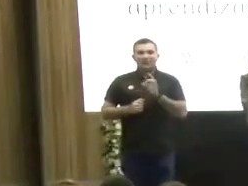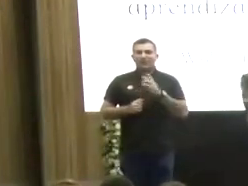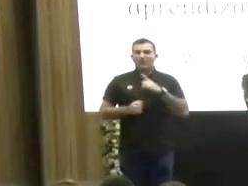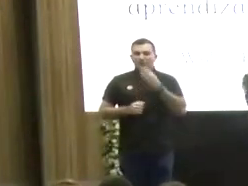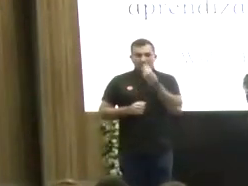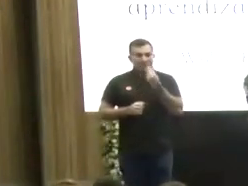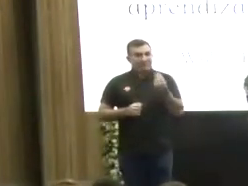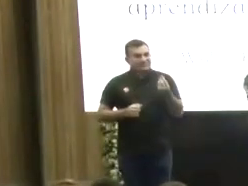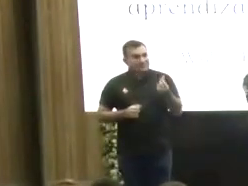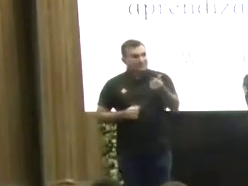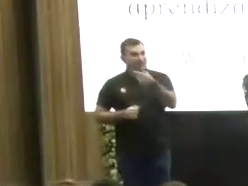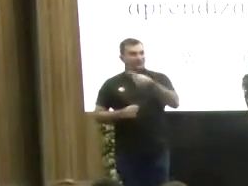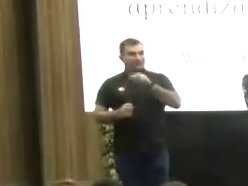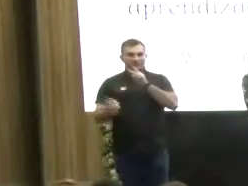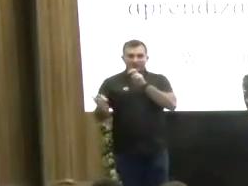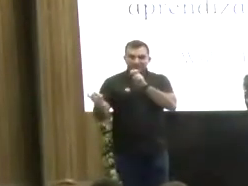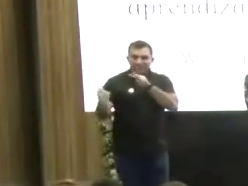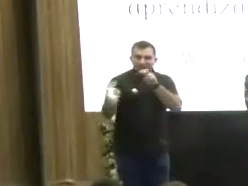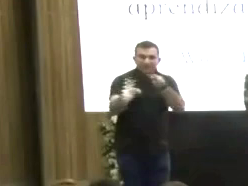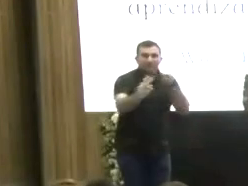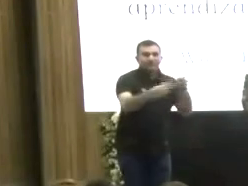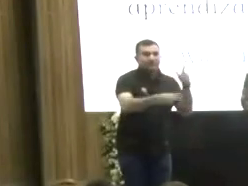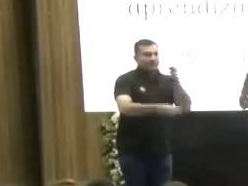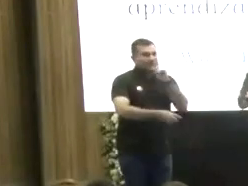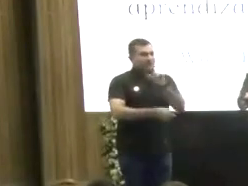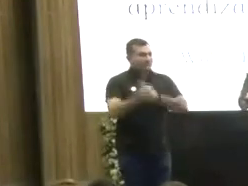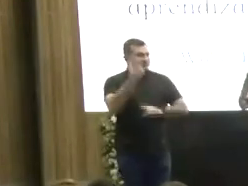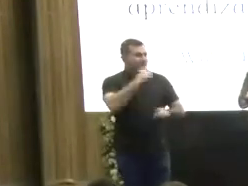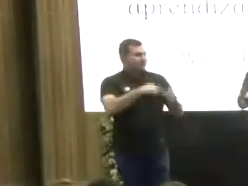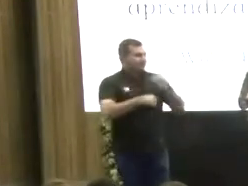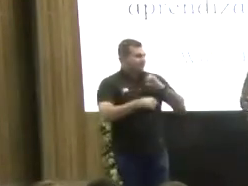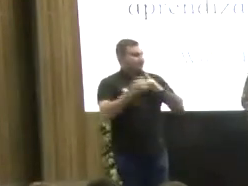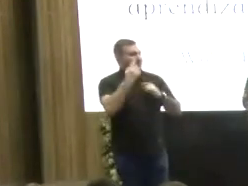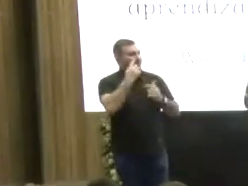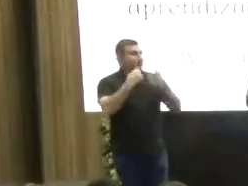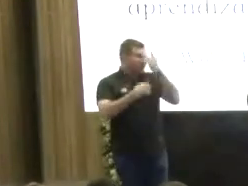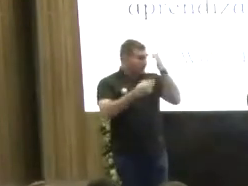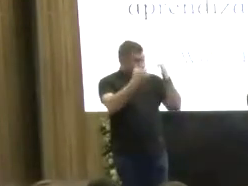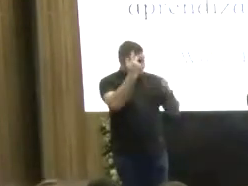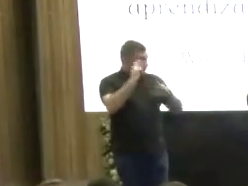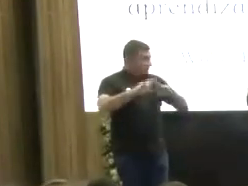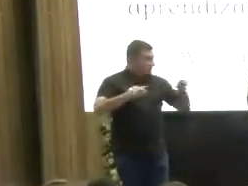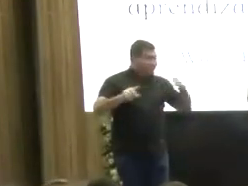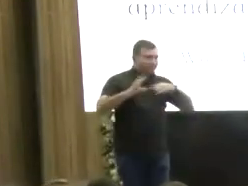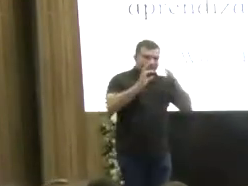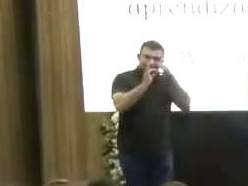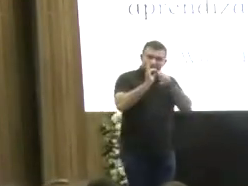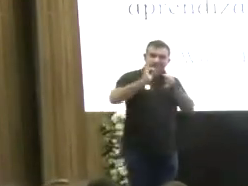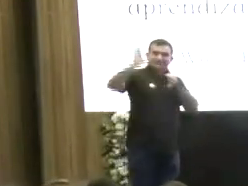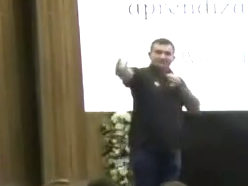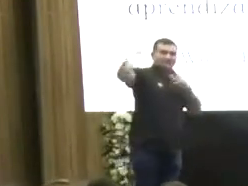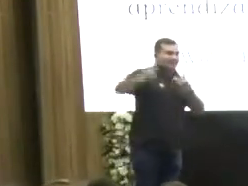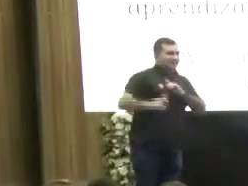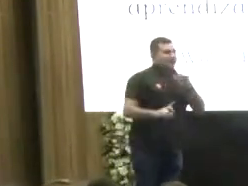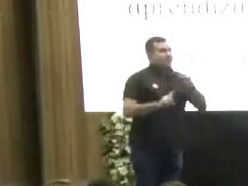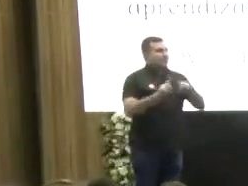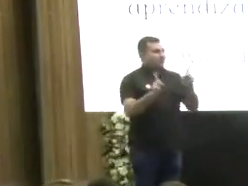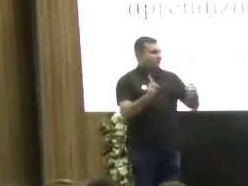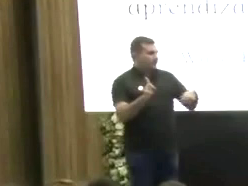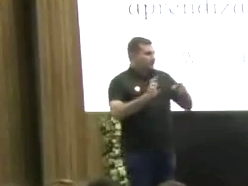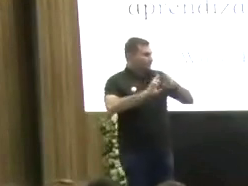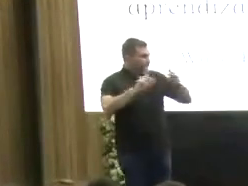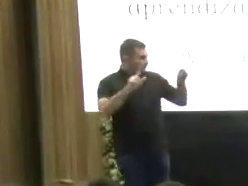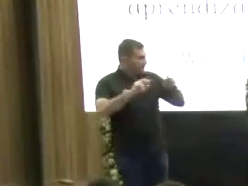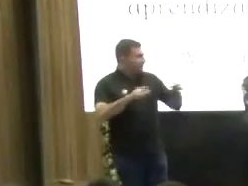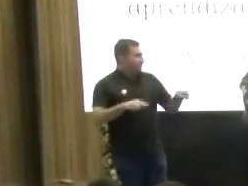quando a gente olha as pessoas nos olhos, né? Por mais que sejam aqui a gente vê de longe, né, mas é muito diferente do que a